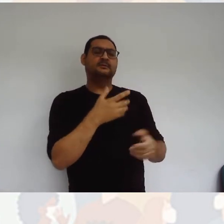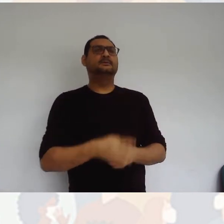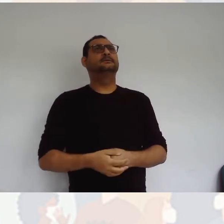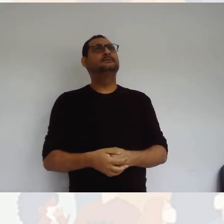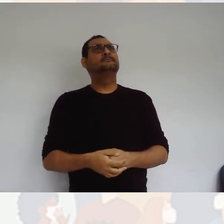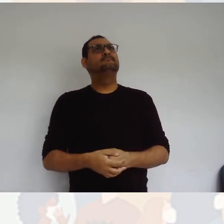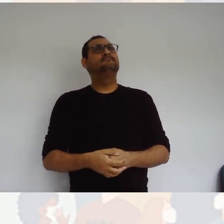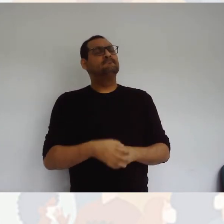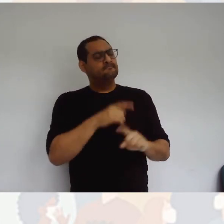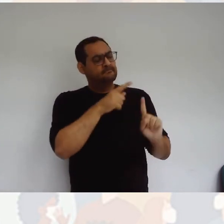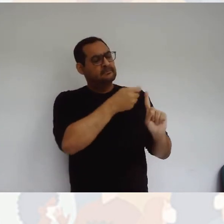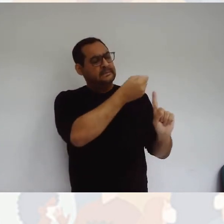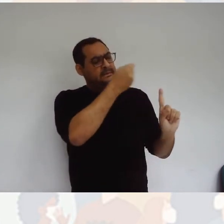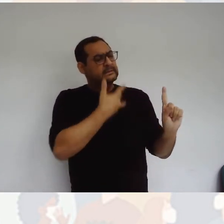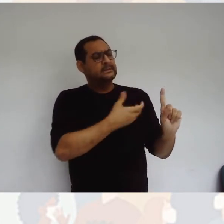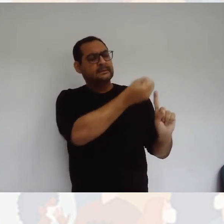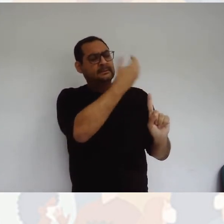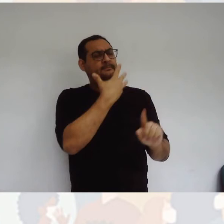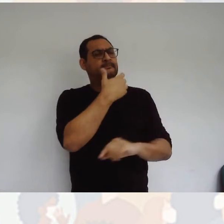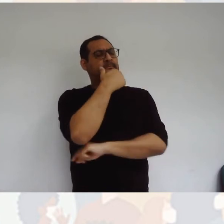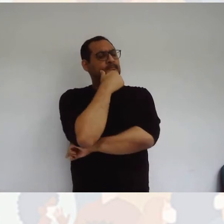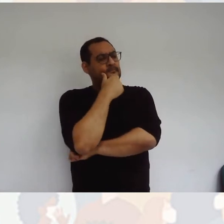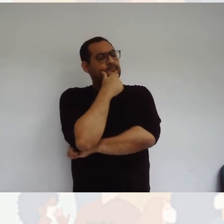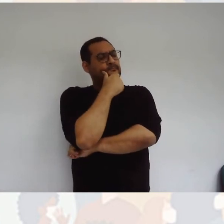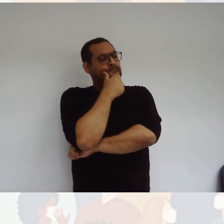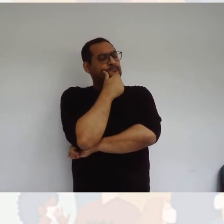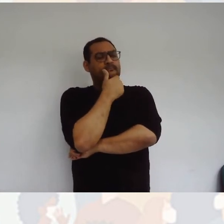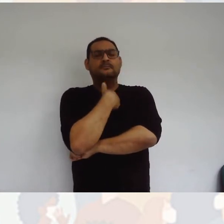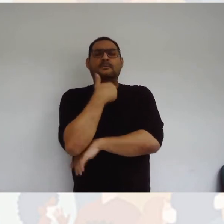me fez prestar muita atenção